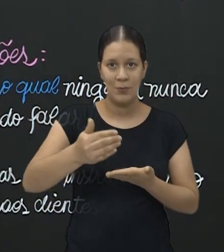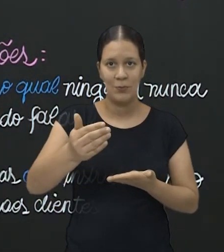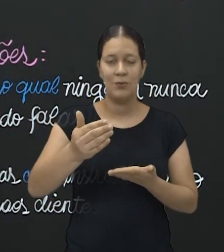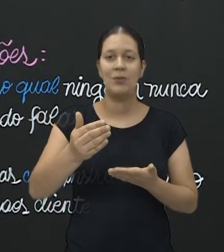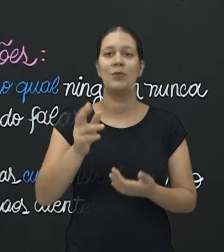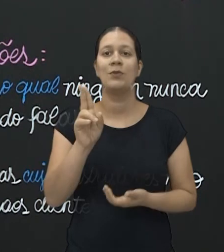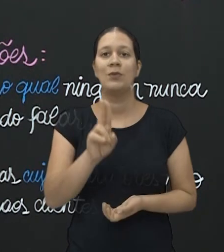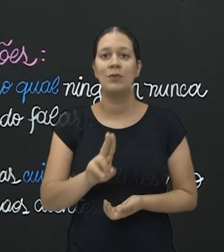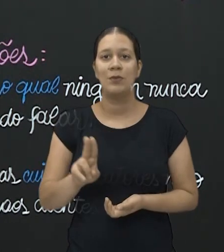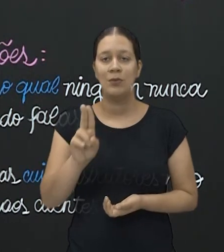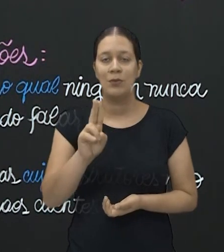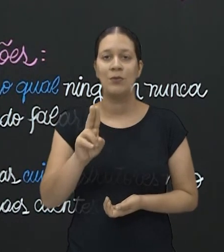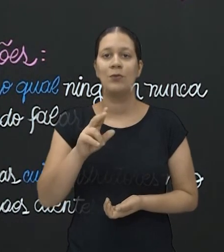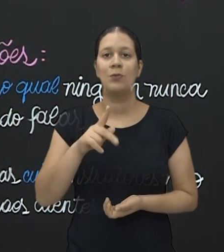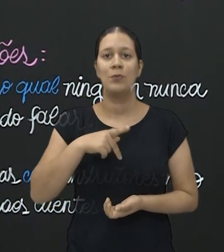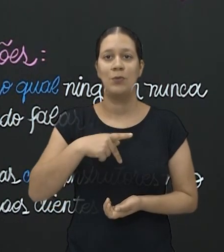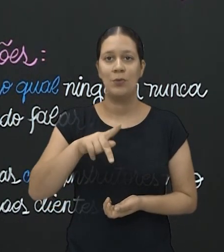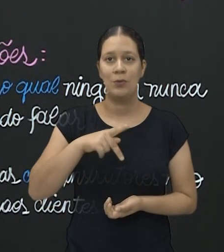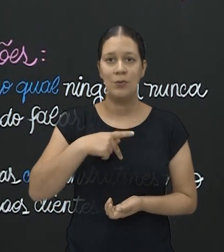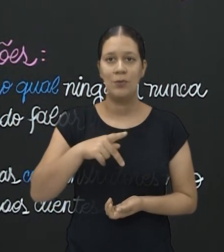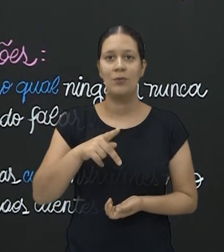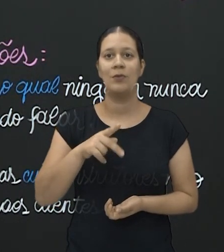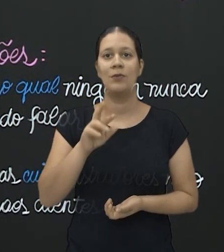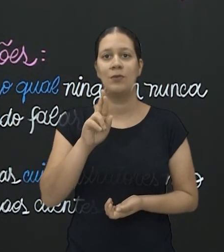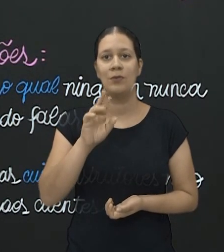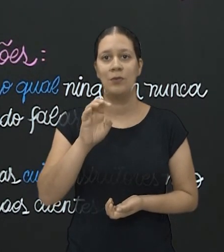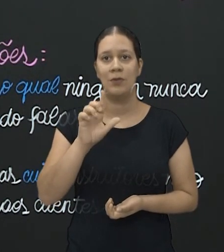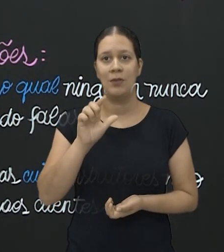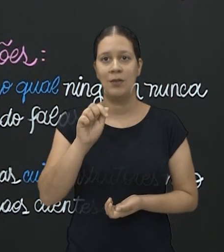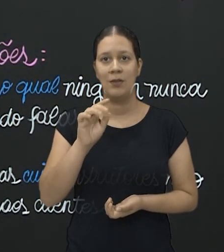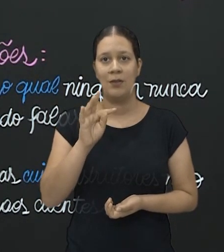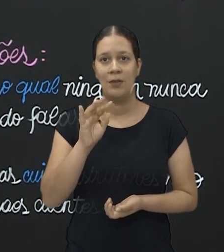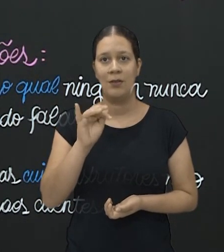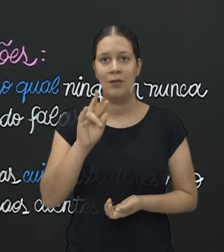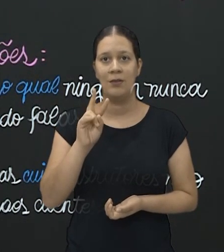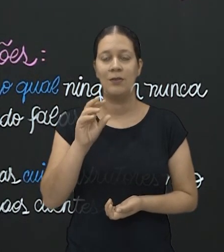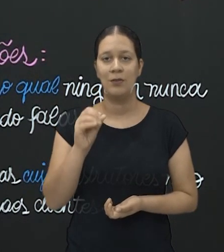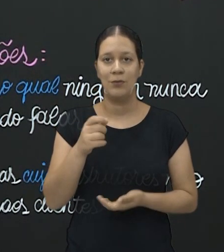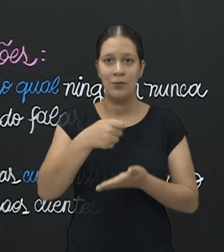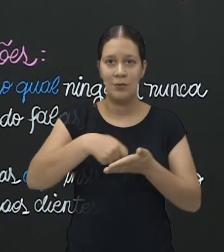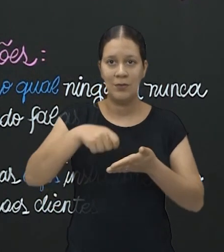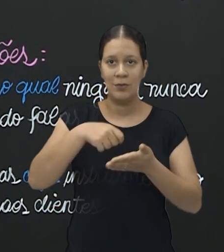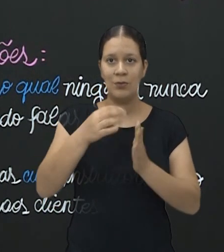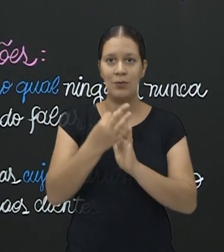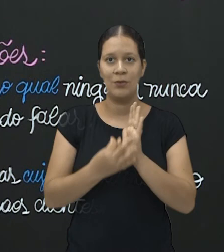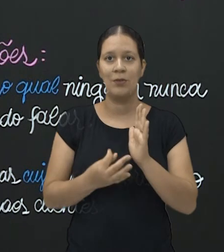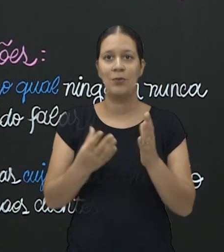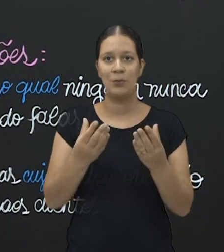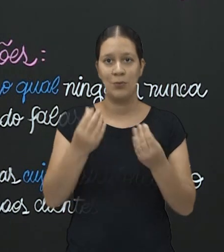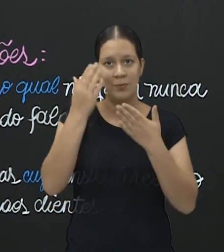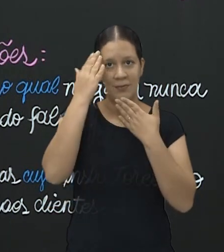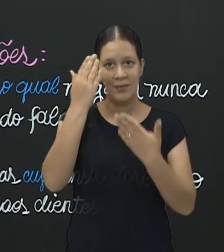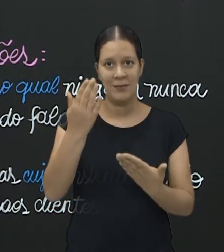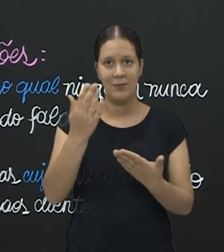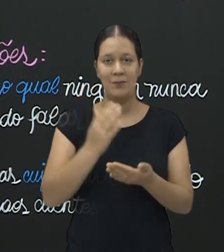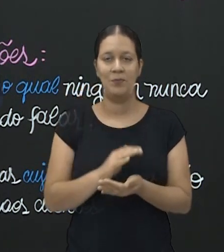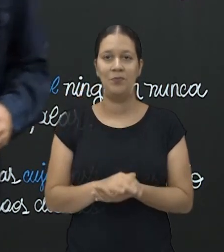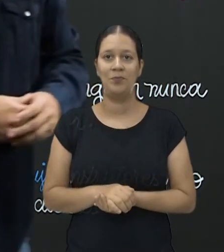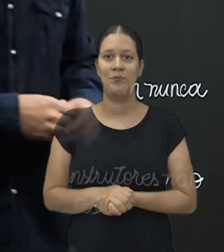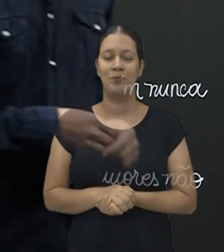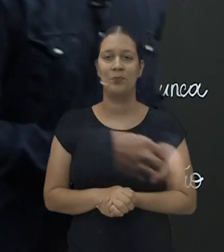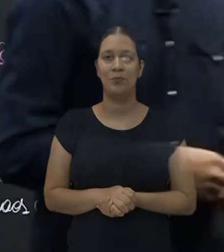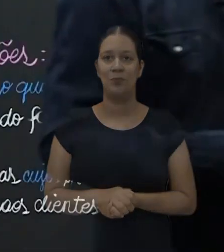ok? Então, utilize os pronomes relativos na hora de produzir um texto. Esse foi o tema da aula de hoje. Muito obrigado.